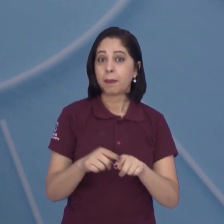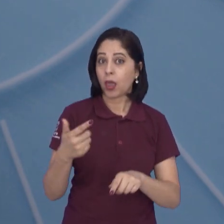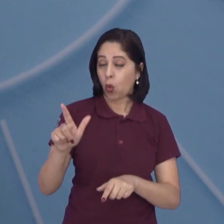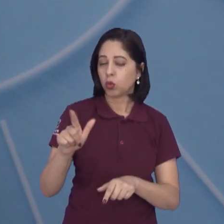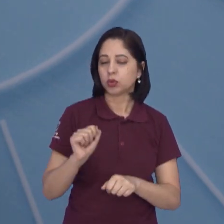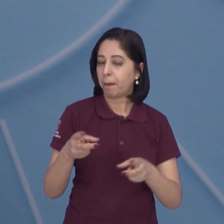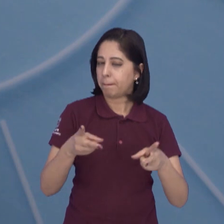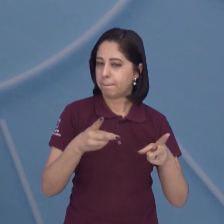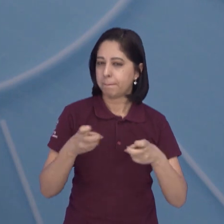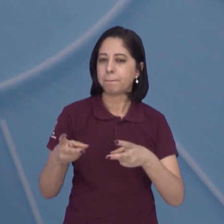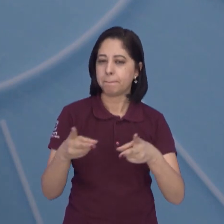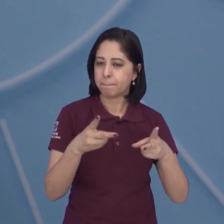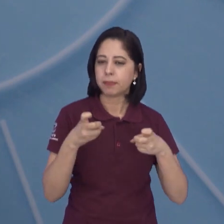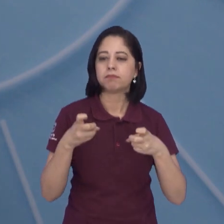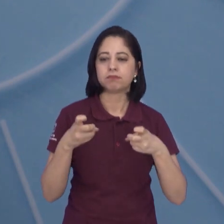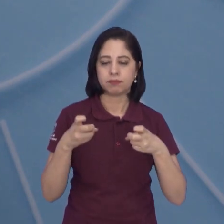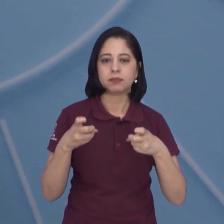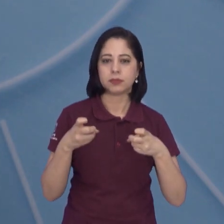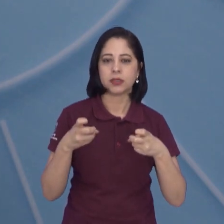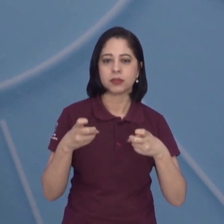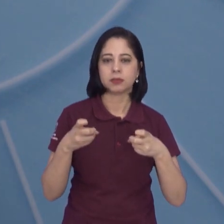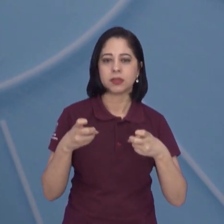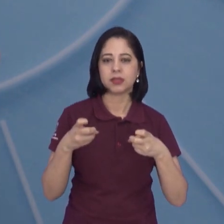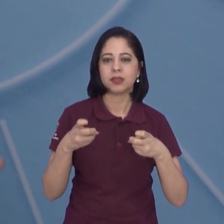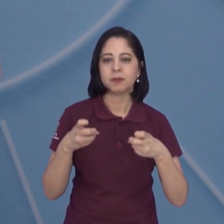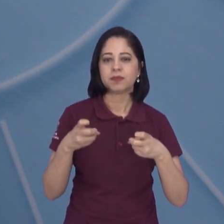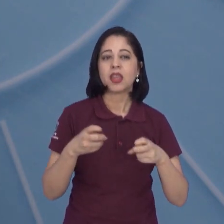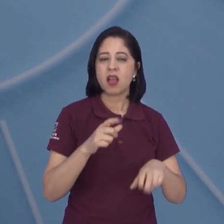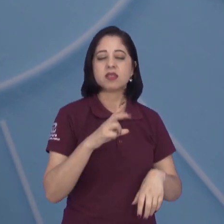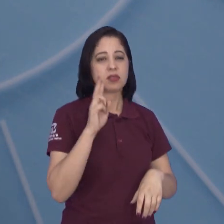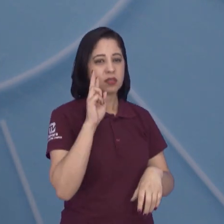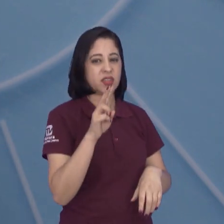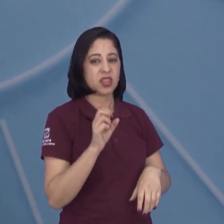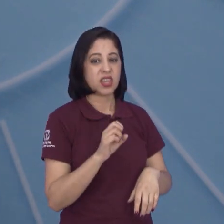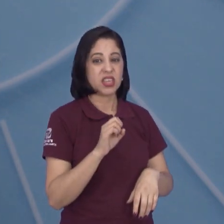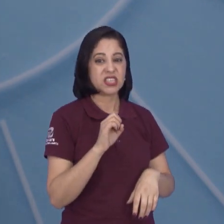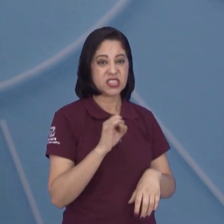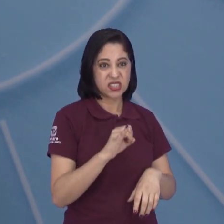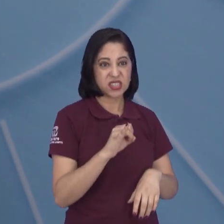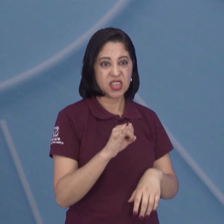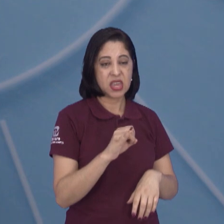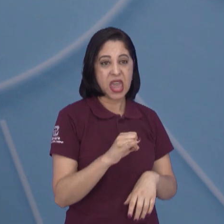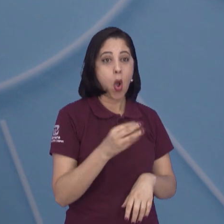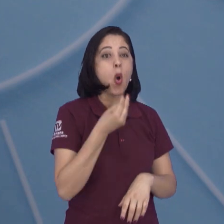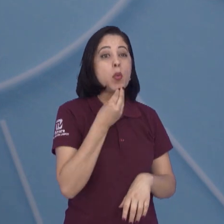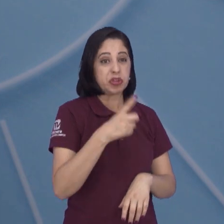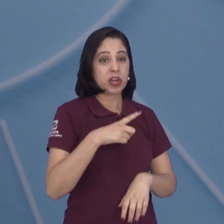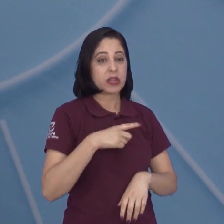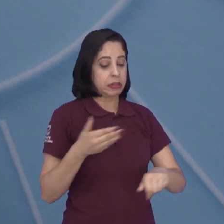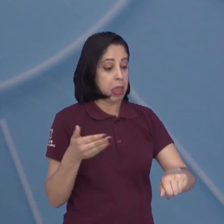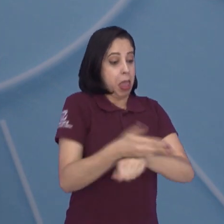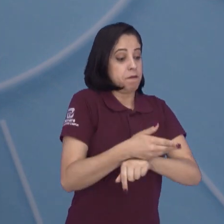né, Estela, ali da última senhora, né, que tem a diferença se não teria, eu estava trabalhando, né, que ainda tem